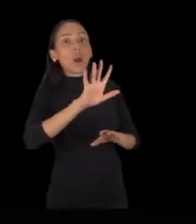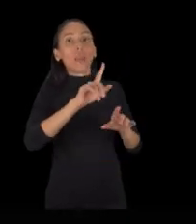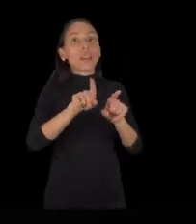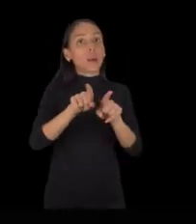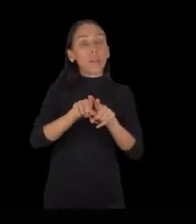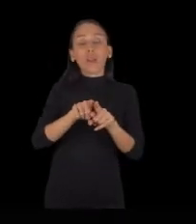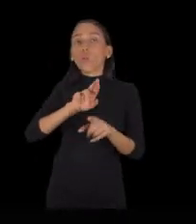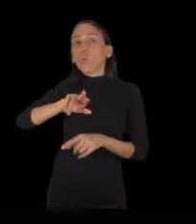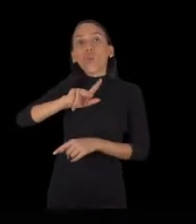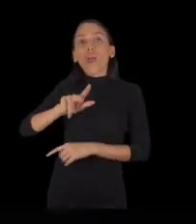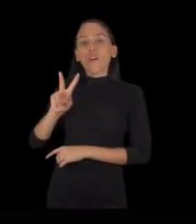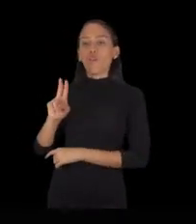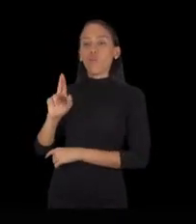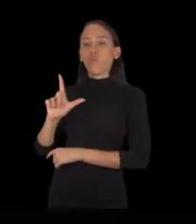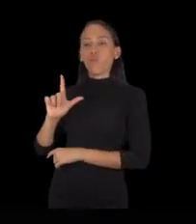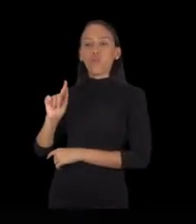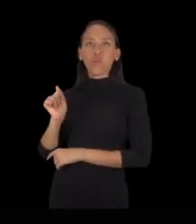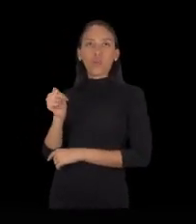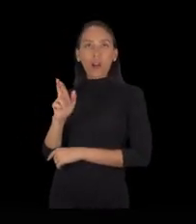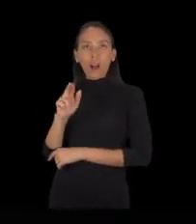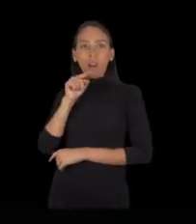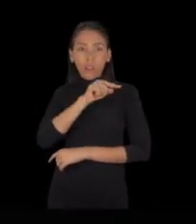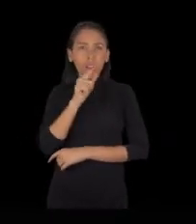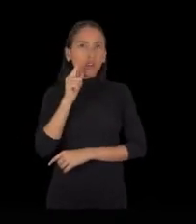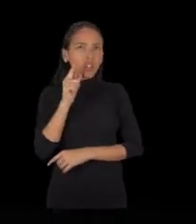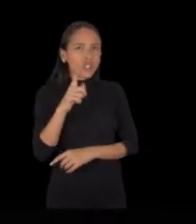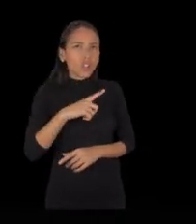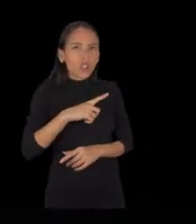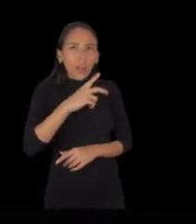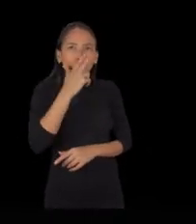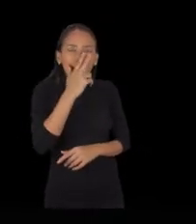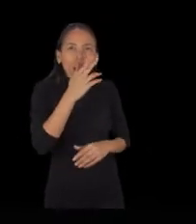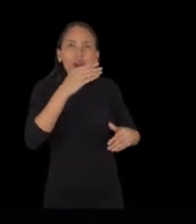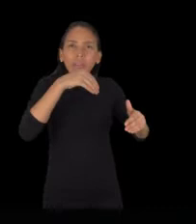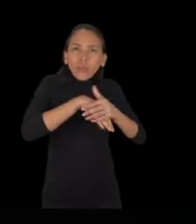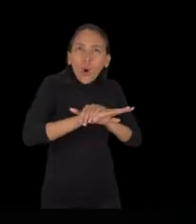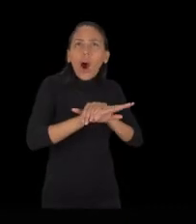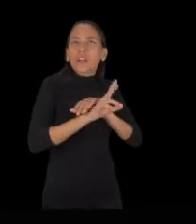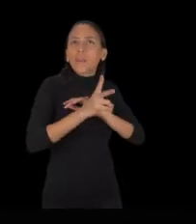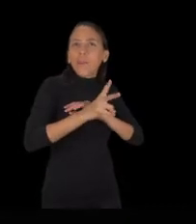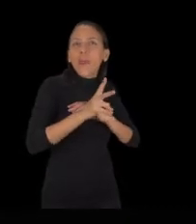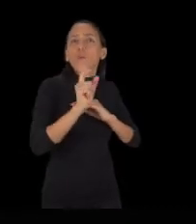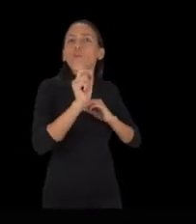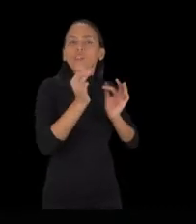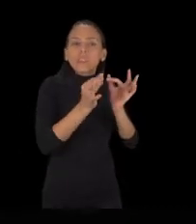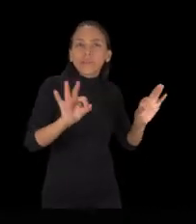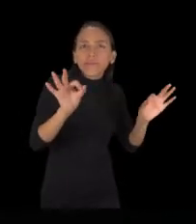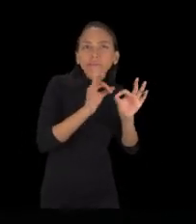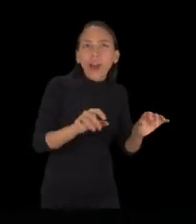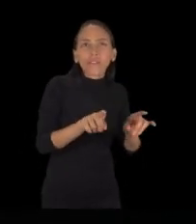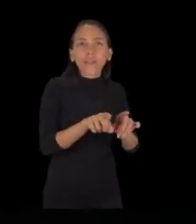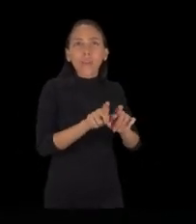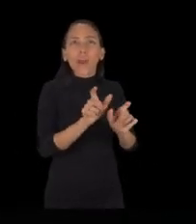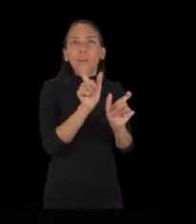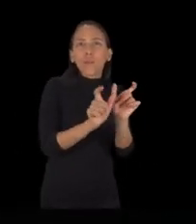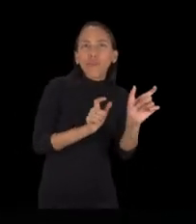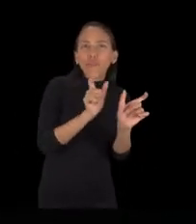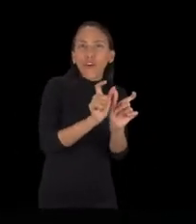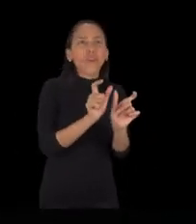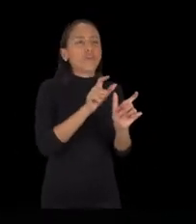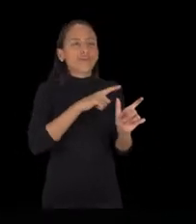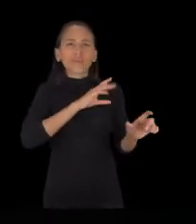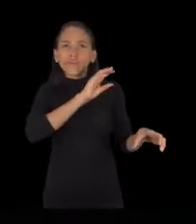forma alguma. É um latim que conservava todos os seus traços de morfologia, de sintaxe, não havia aquela simplificação que